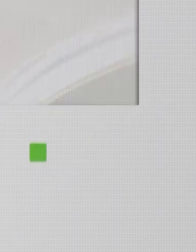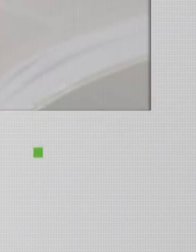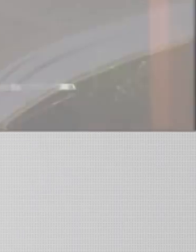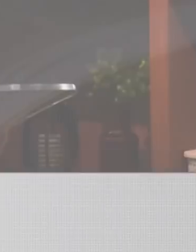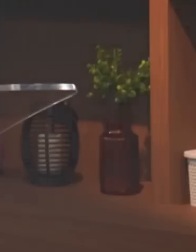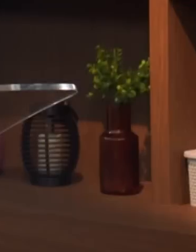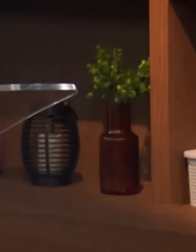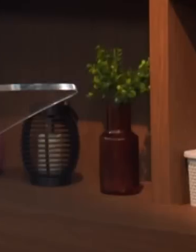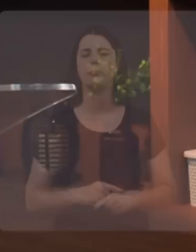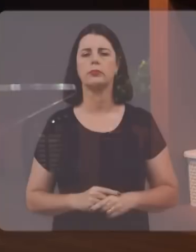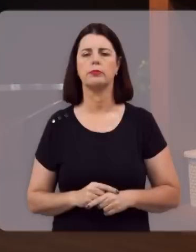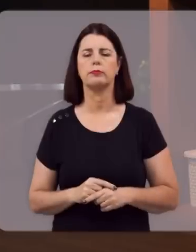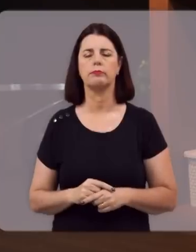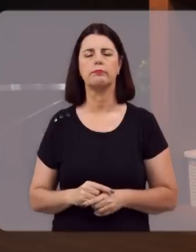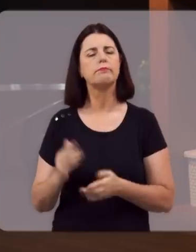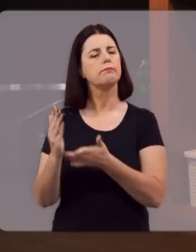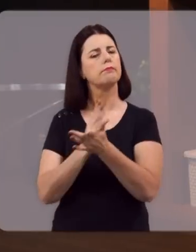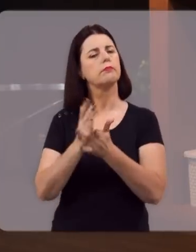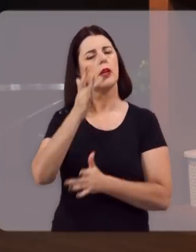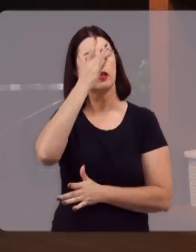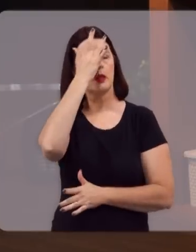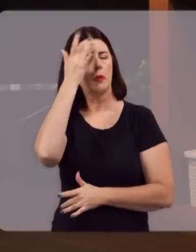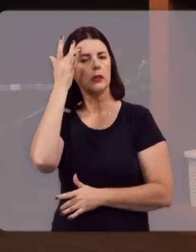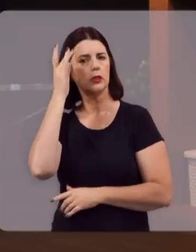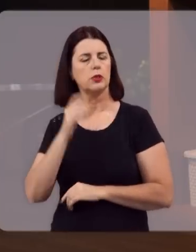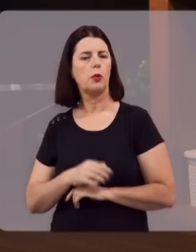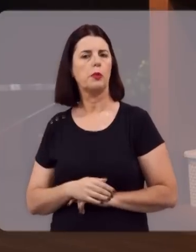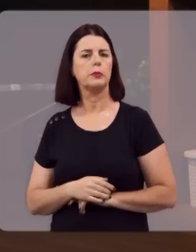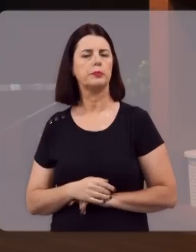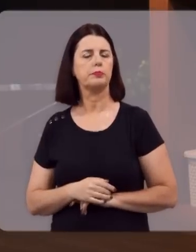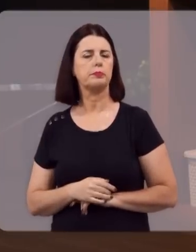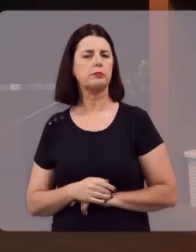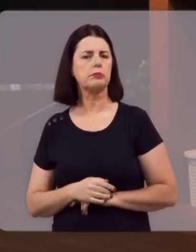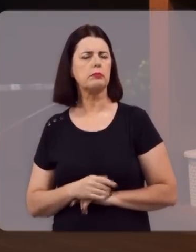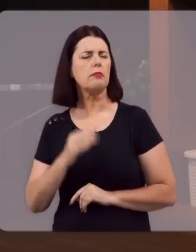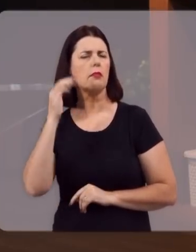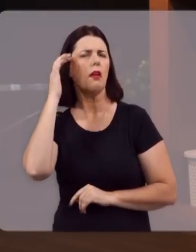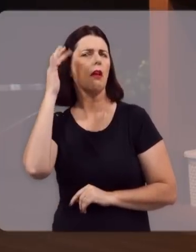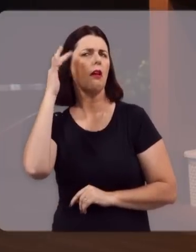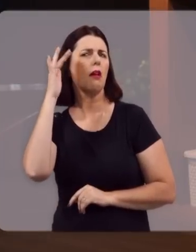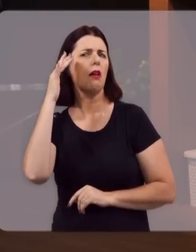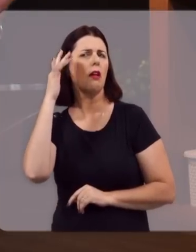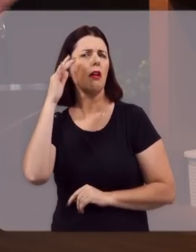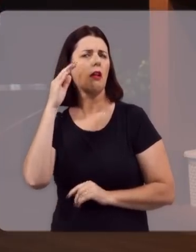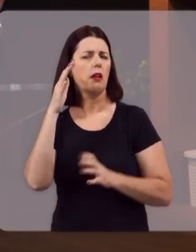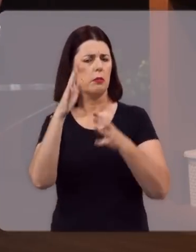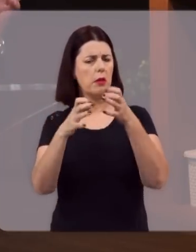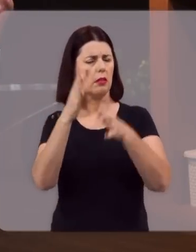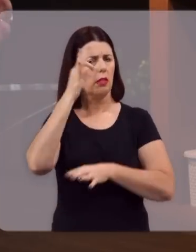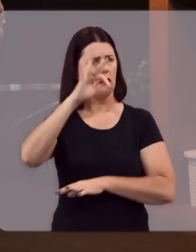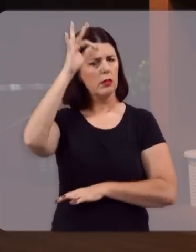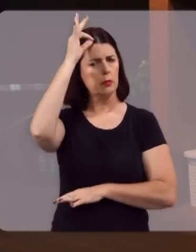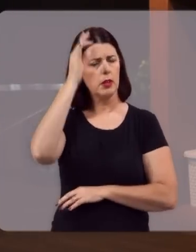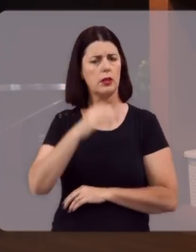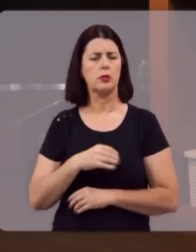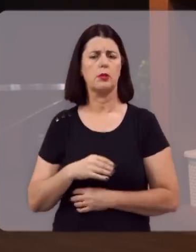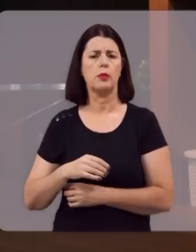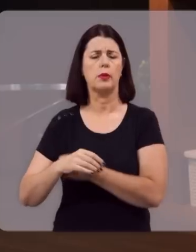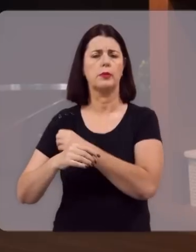cruz. Há muitas pessoas que imaginam que na batalha